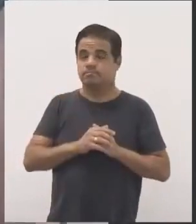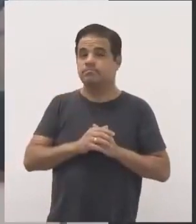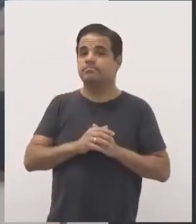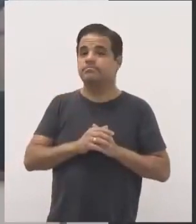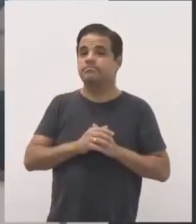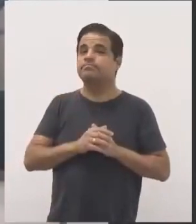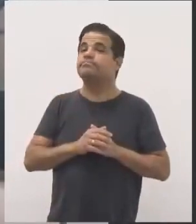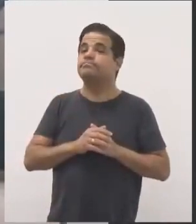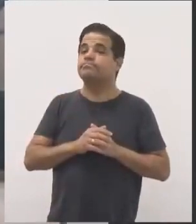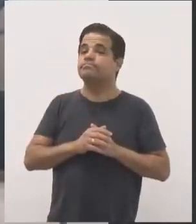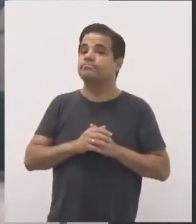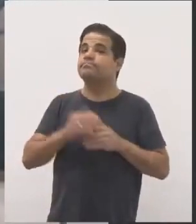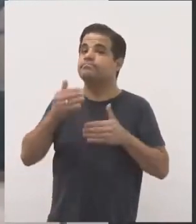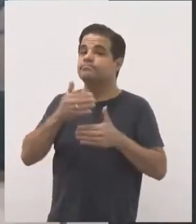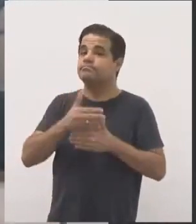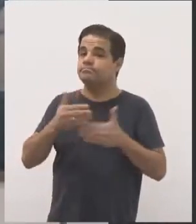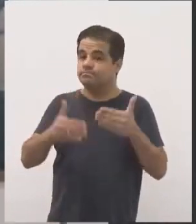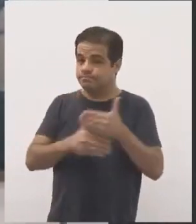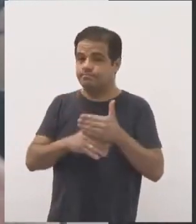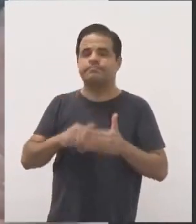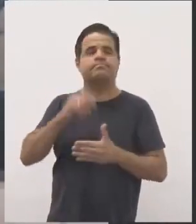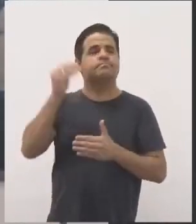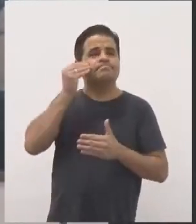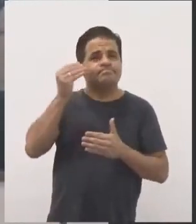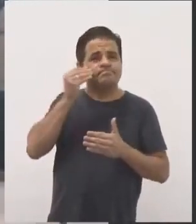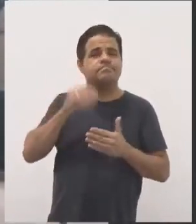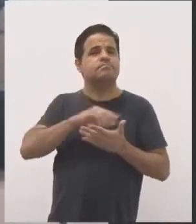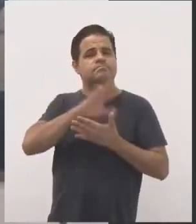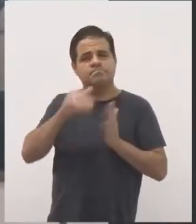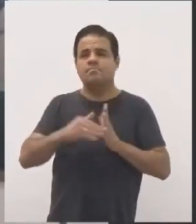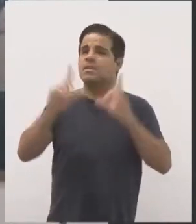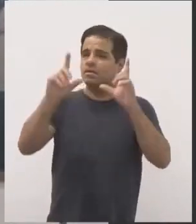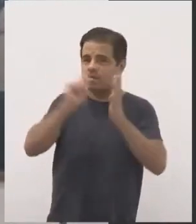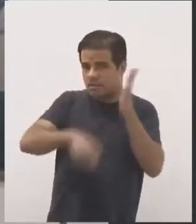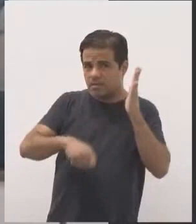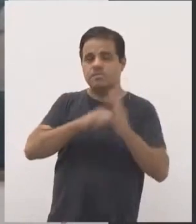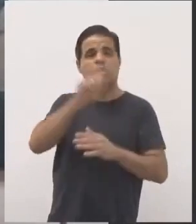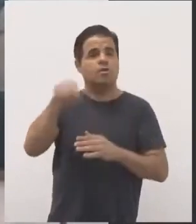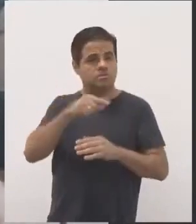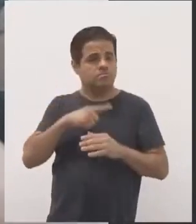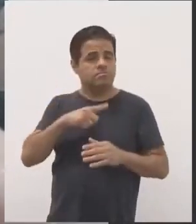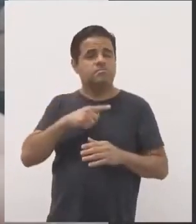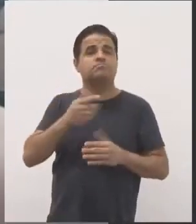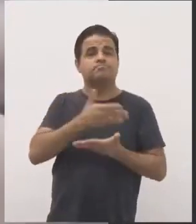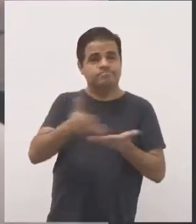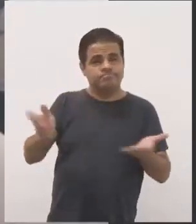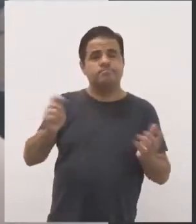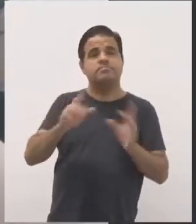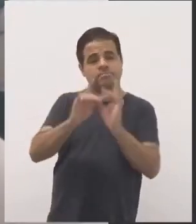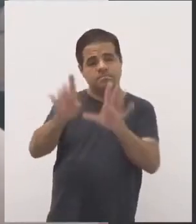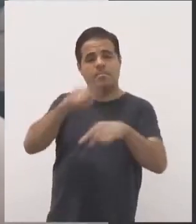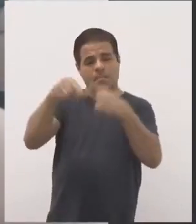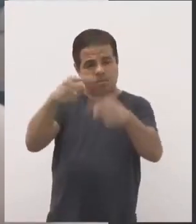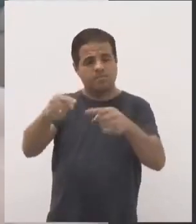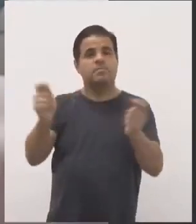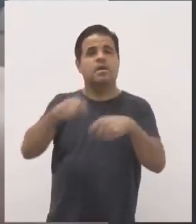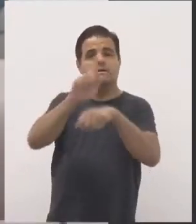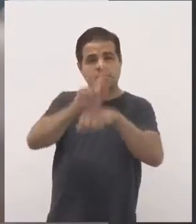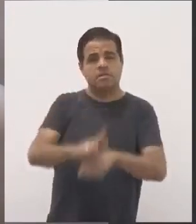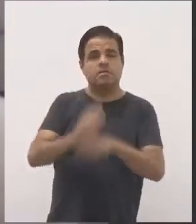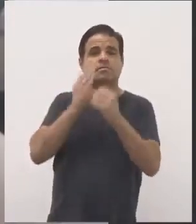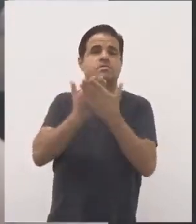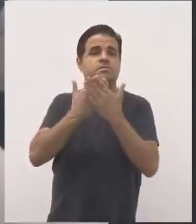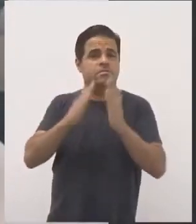slide vai contar com essas evidências, fotos e registros que vocês vocês vão disponibilizar para a gestão